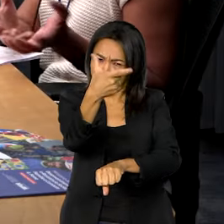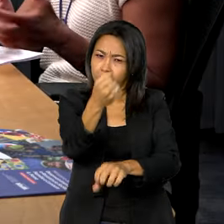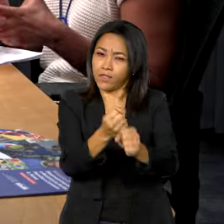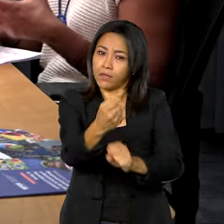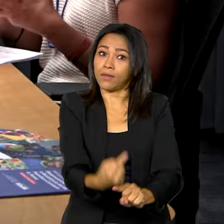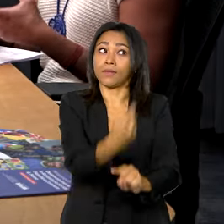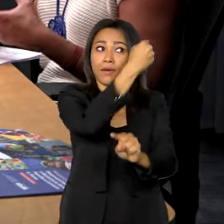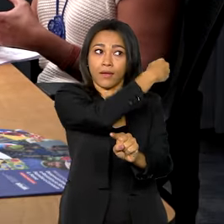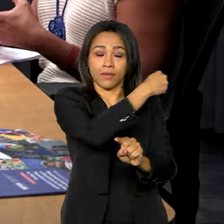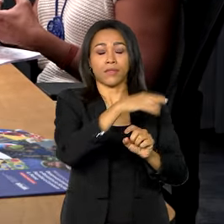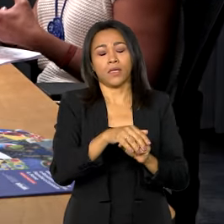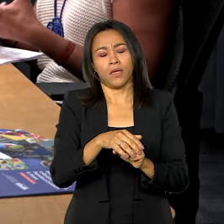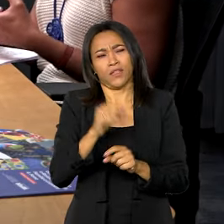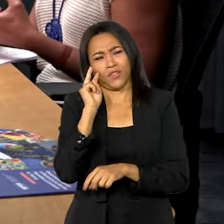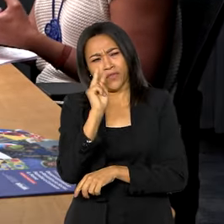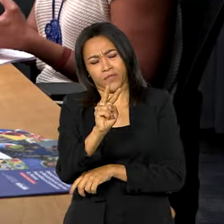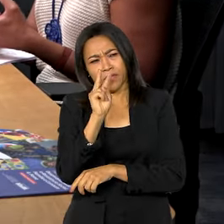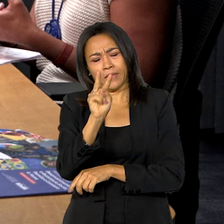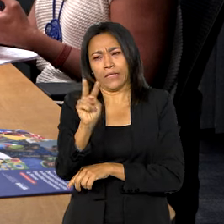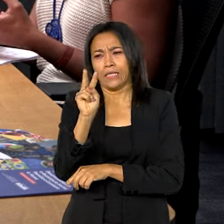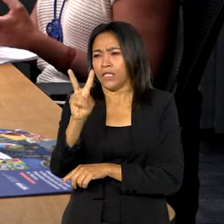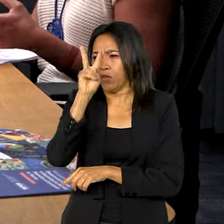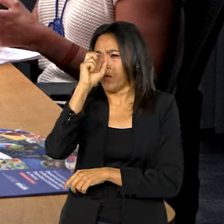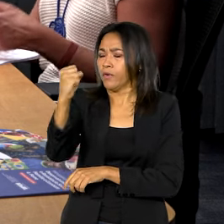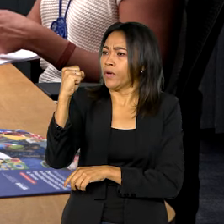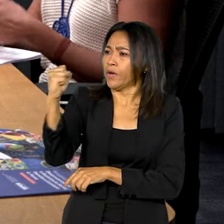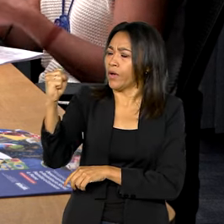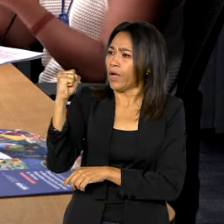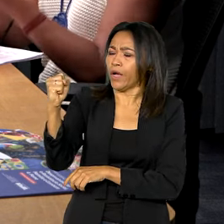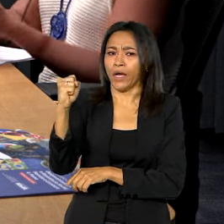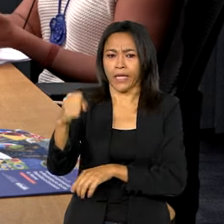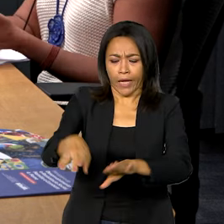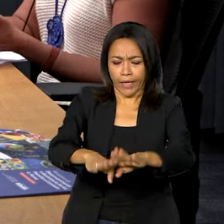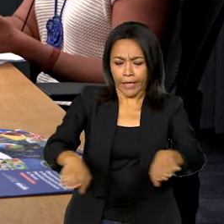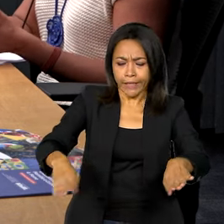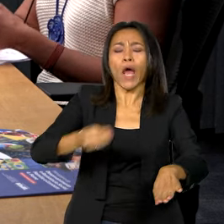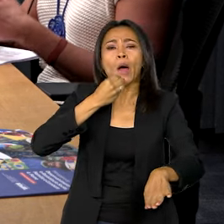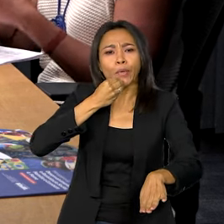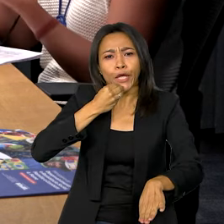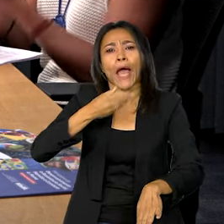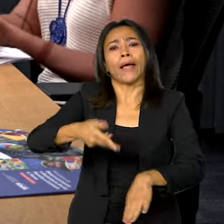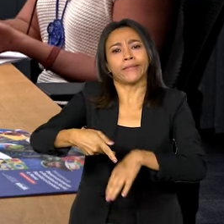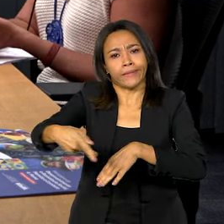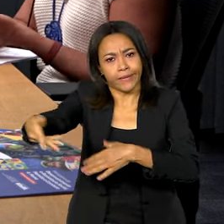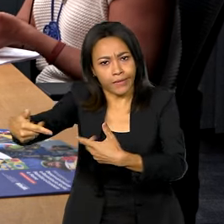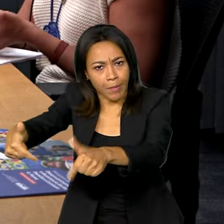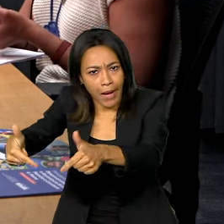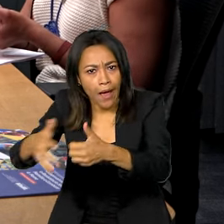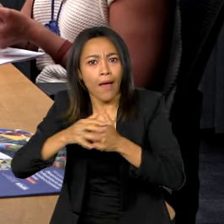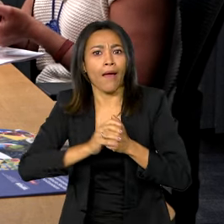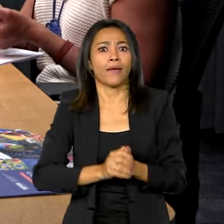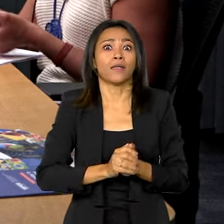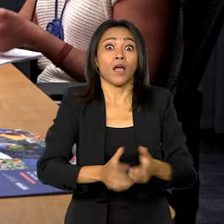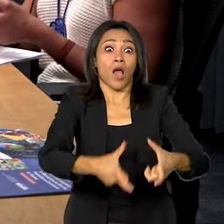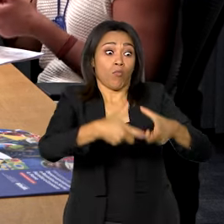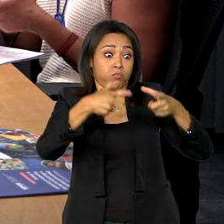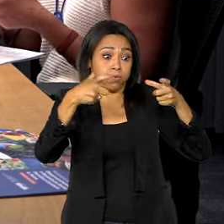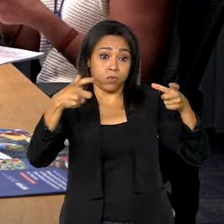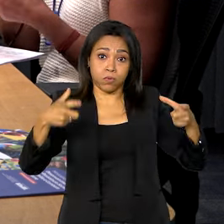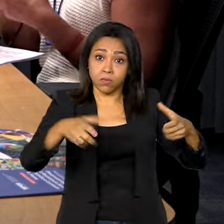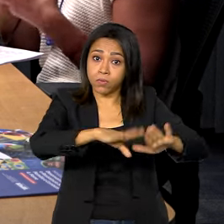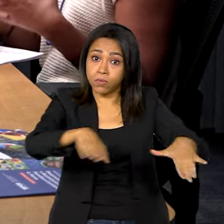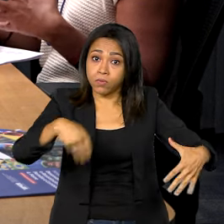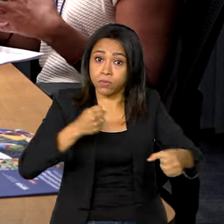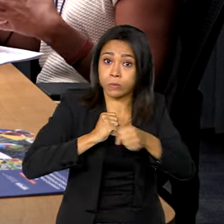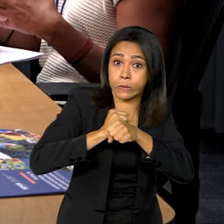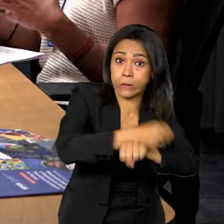anos atrás e a gente via muito fortemente a concepção de que criança podia trabalhar o trabalho infantil era muito alto